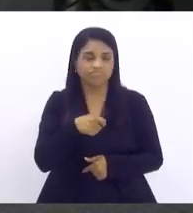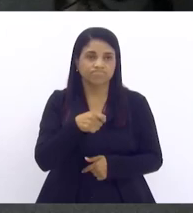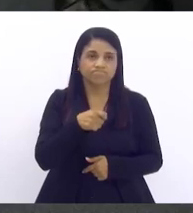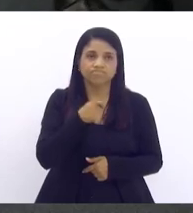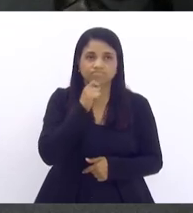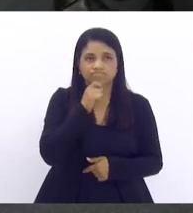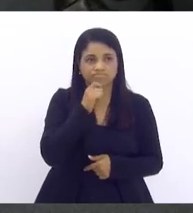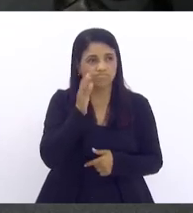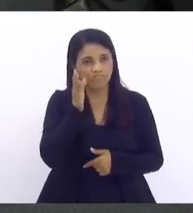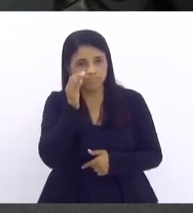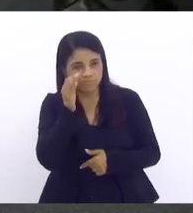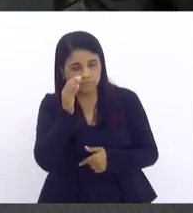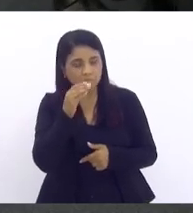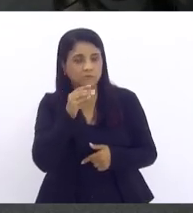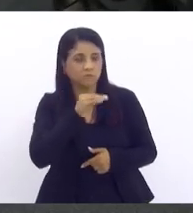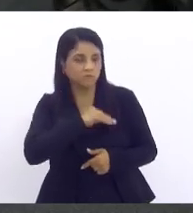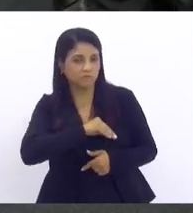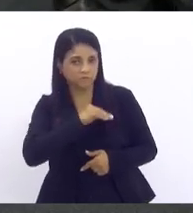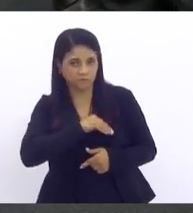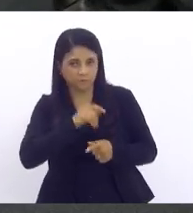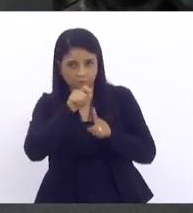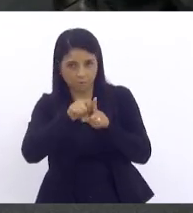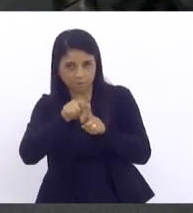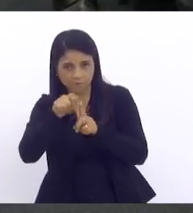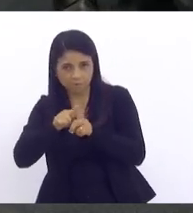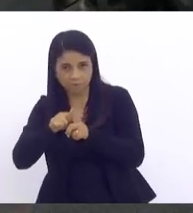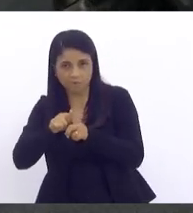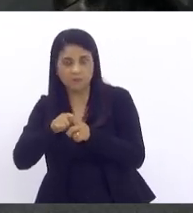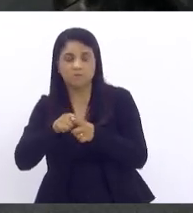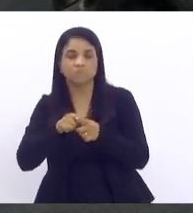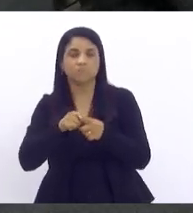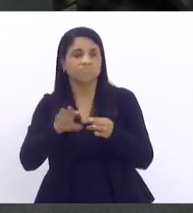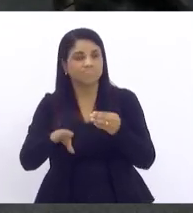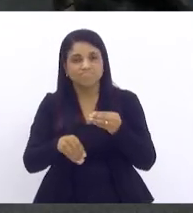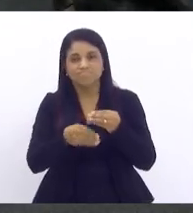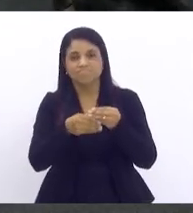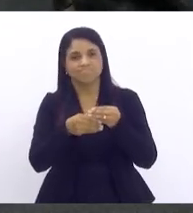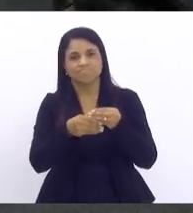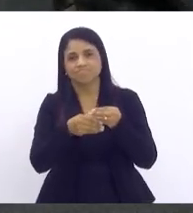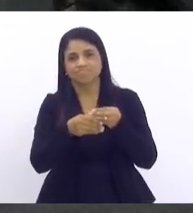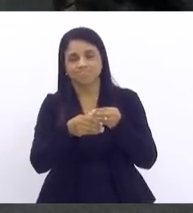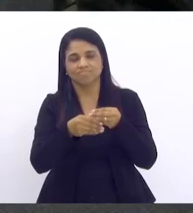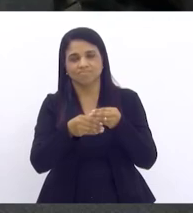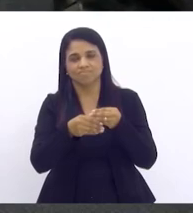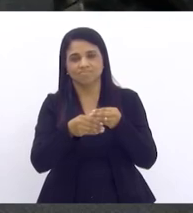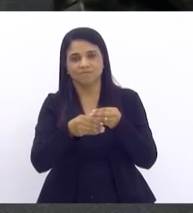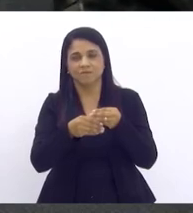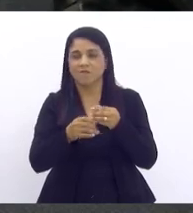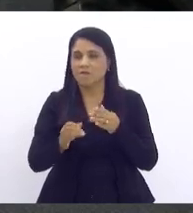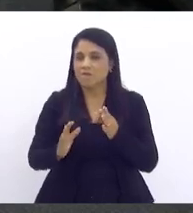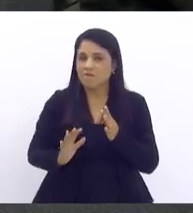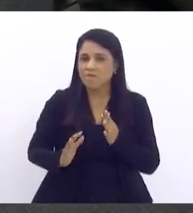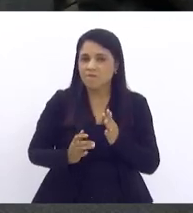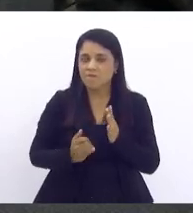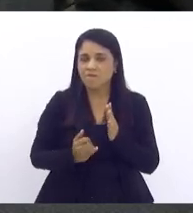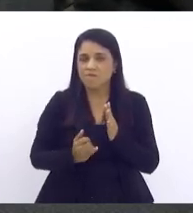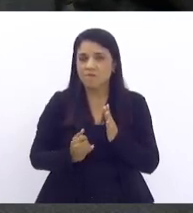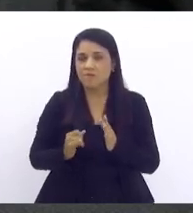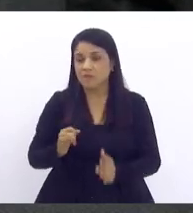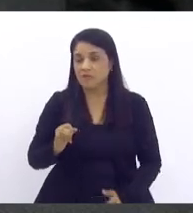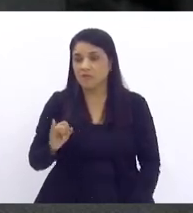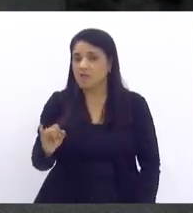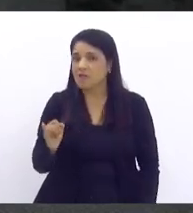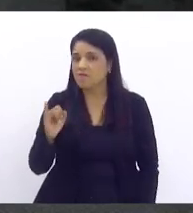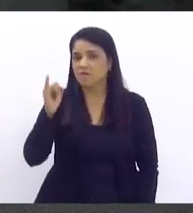nos seus vencimentos mensais um reajuste condizente com o altíssimo índice de inflação que corrói os